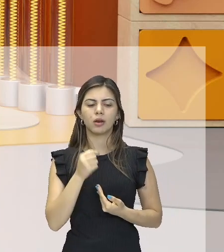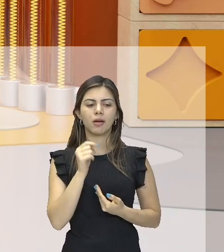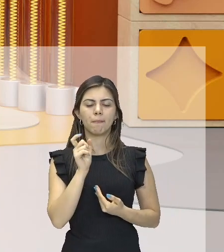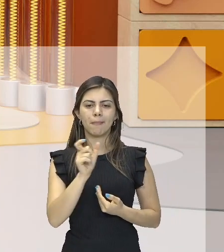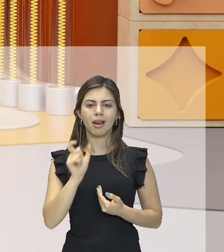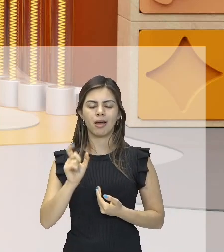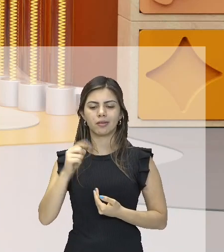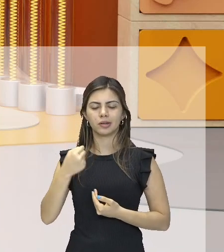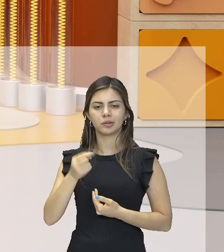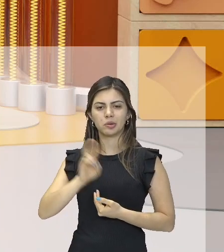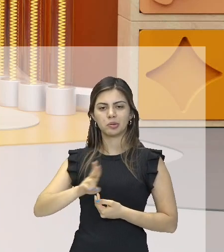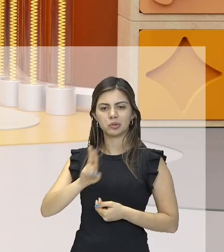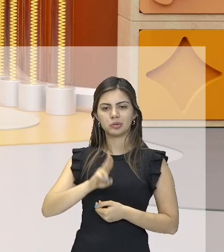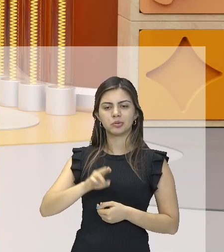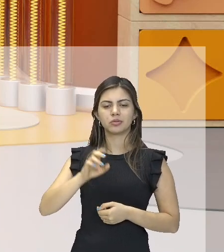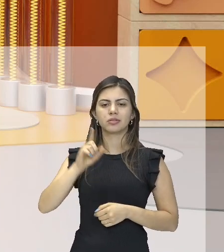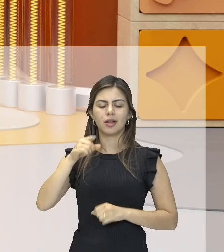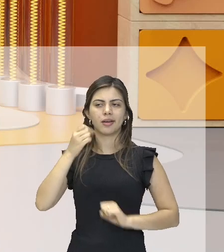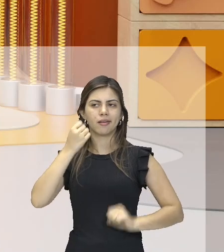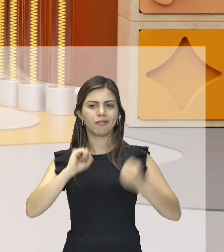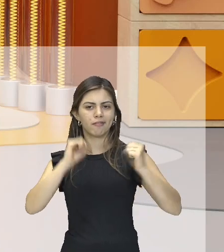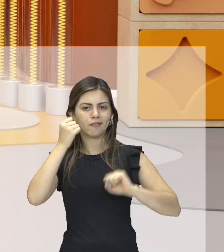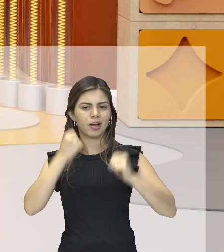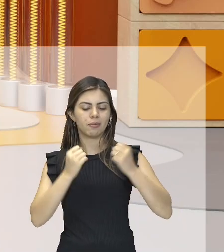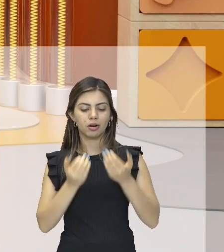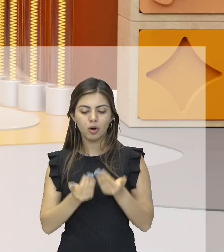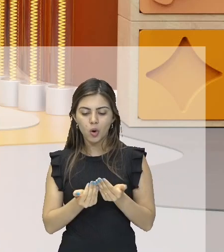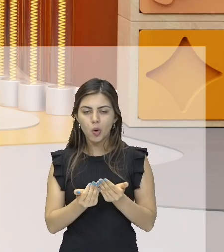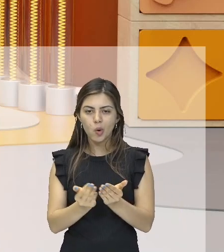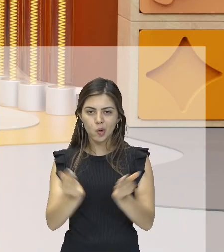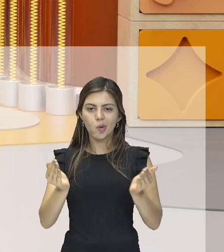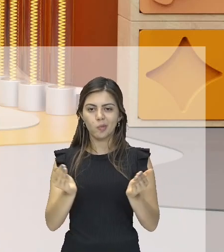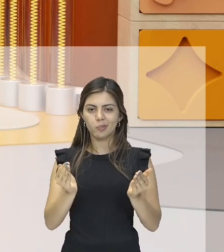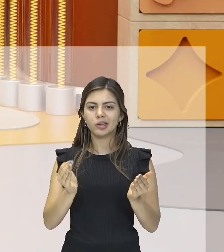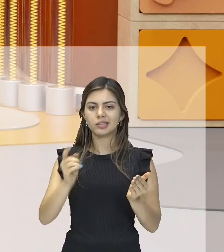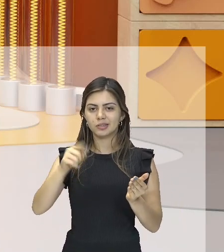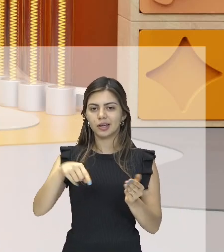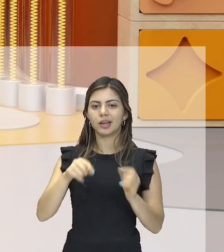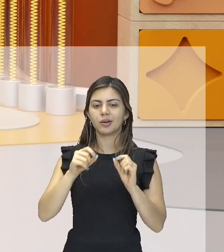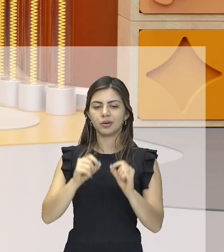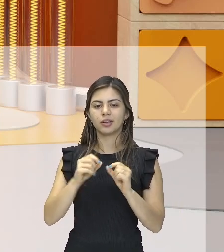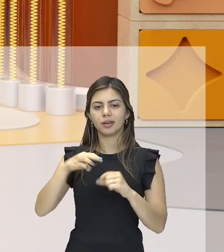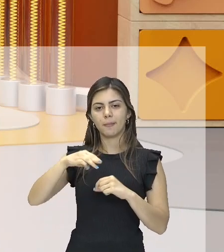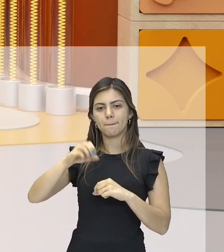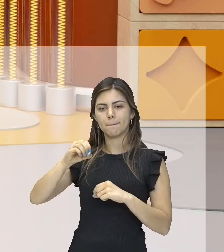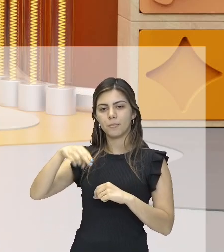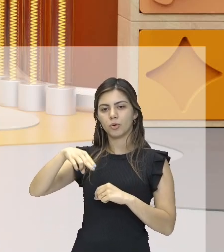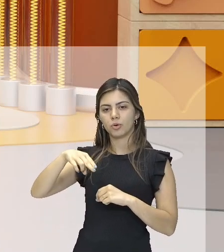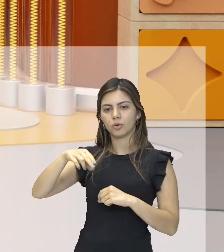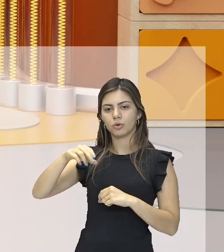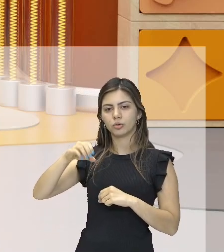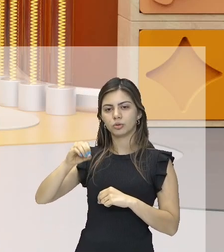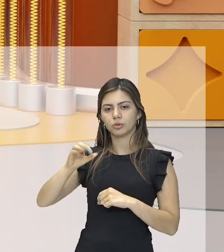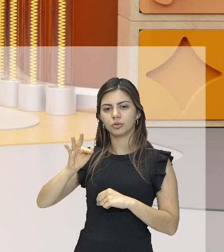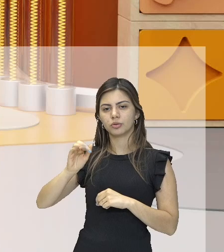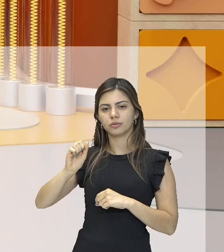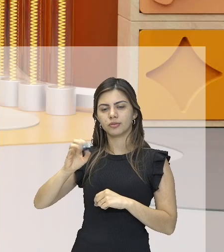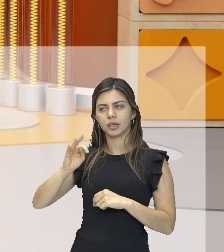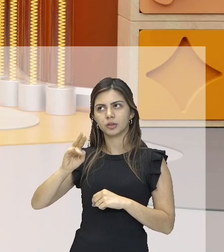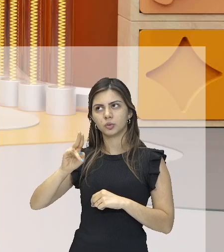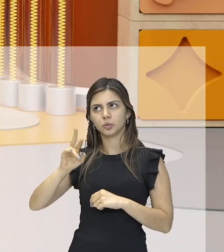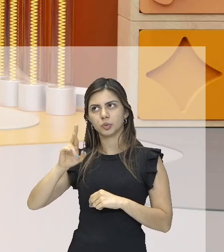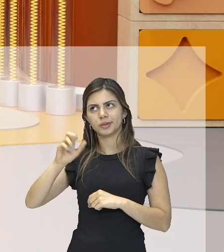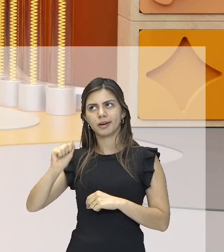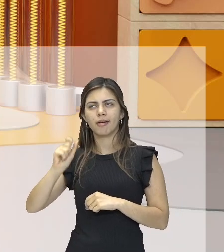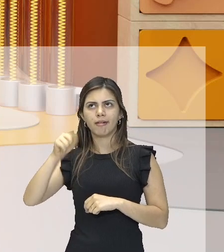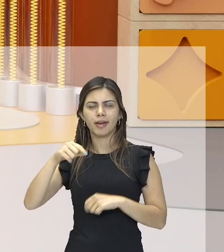hoje, né, como as indústrias, as fábricas, tiveram ali o seu início, que eu vou chamar de manufatura, que eram pequenas empresas, assim,